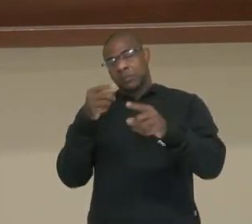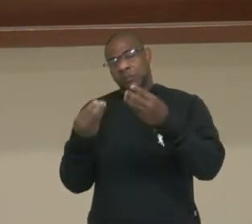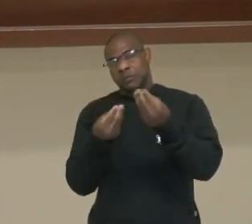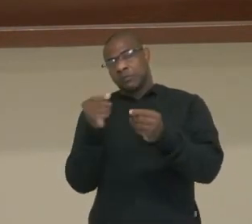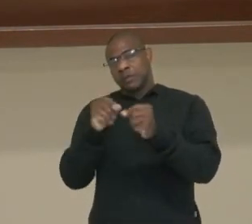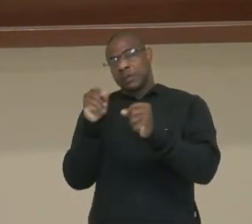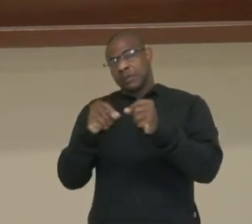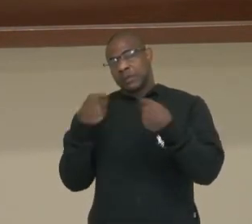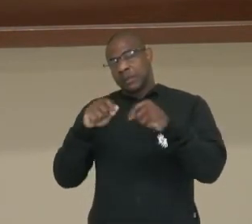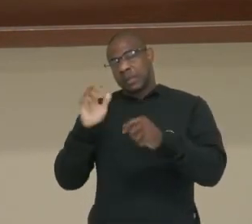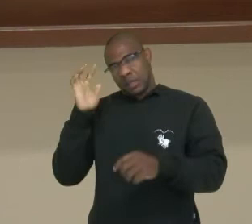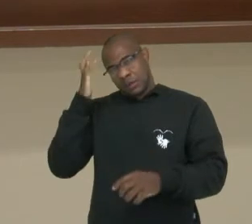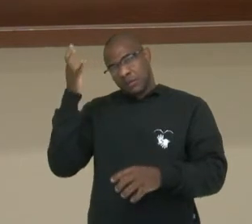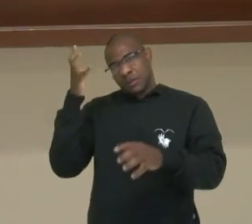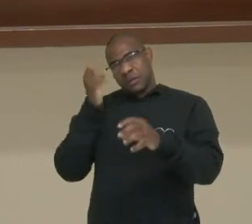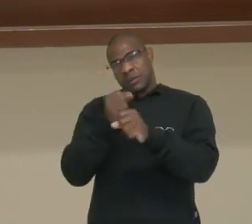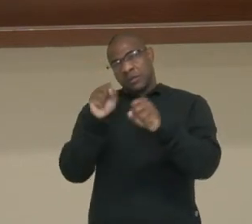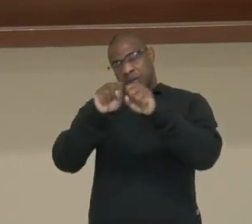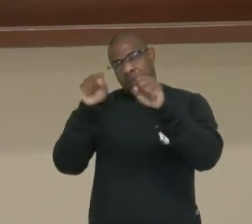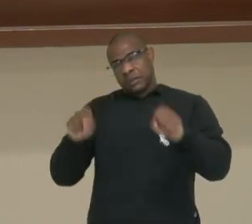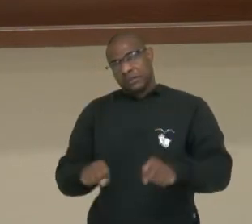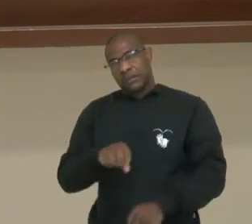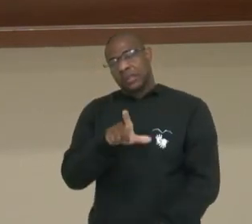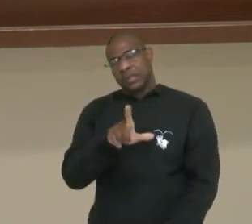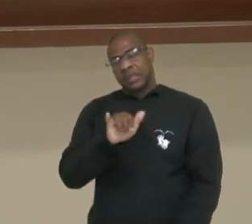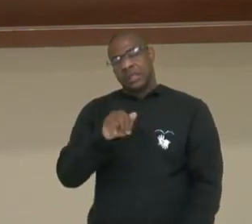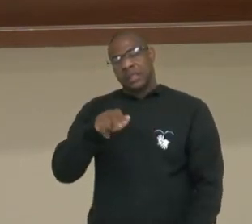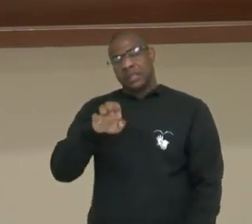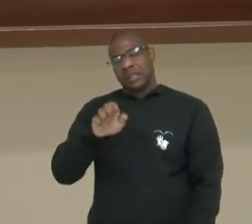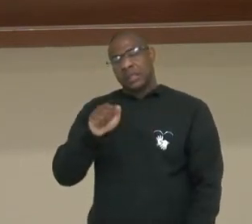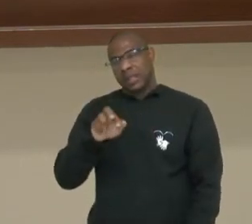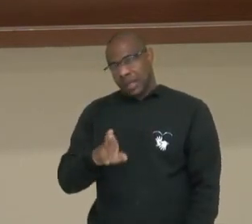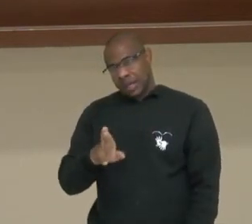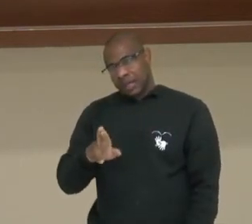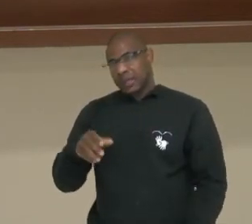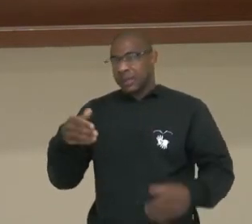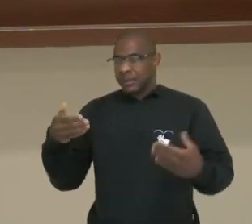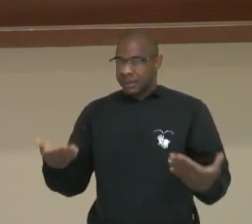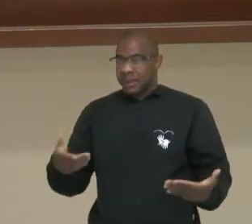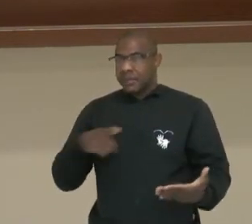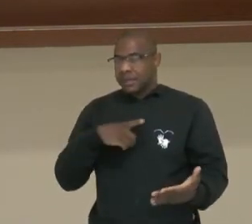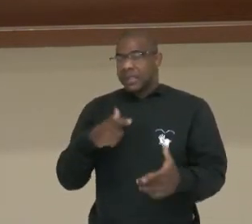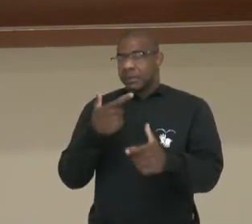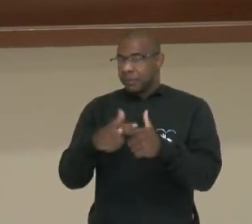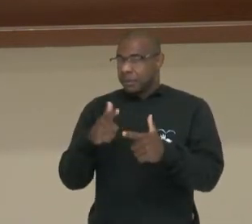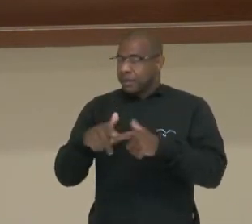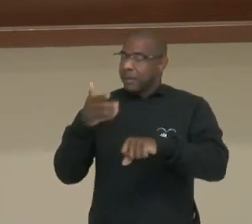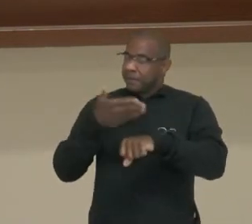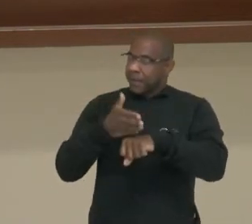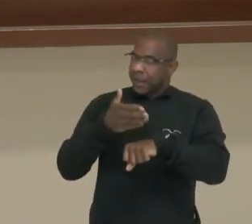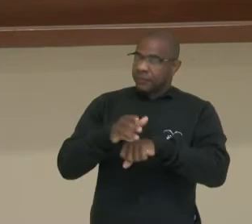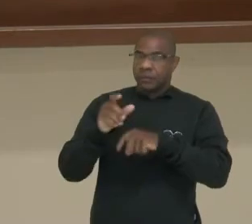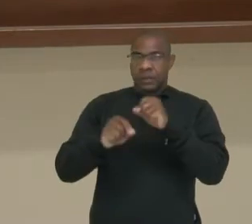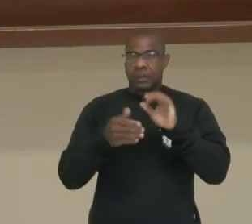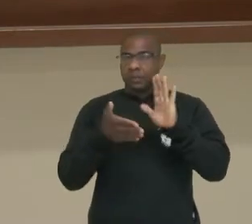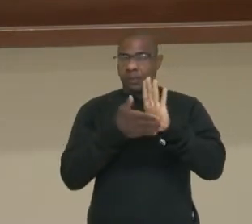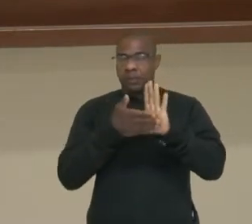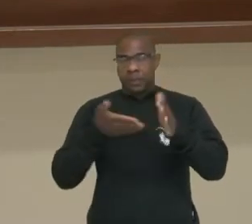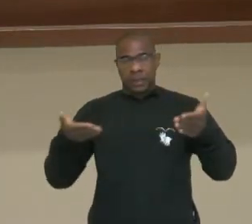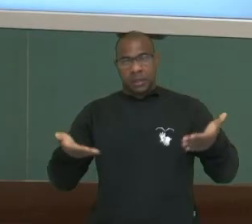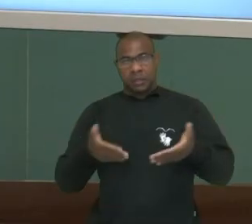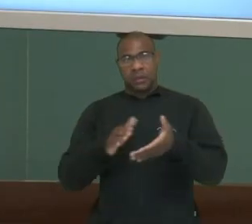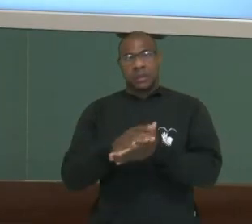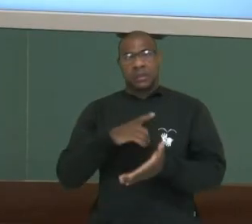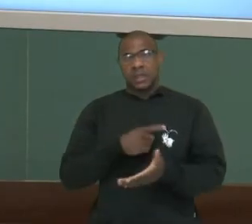fazer? Resolver o sistema linear. Então é exatamente o que esse problema, essa prática nos propõe. Então eu